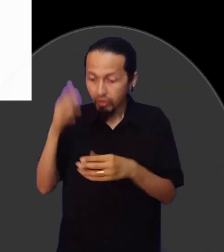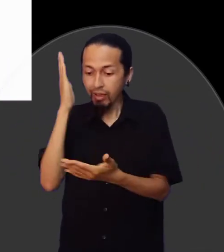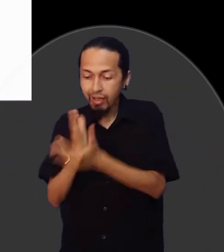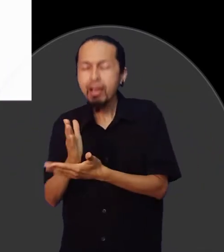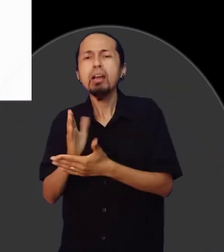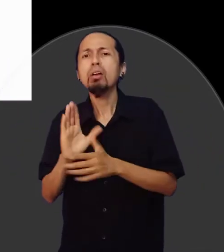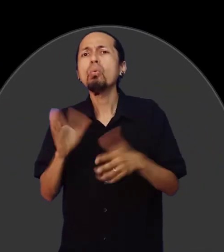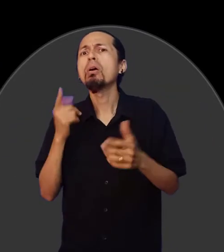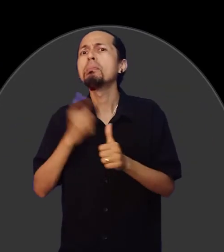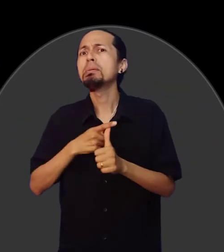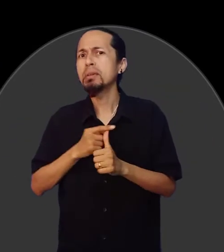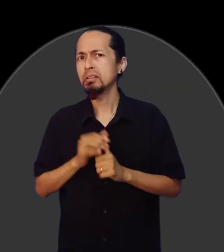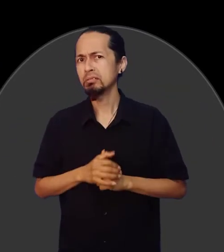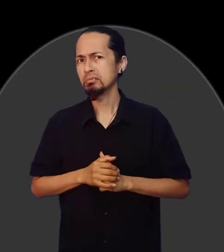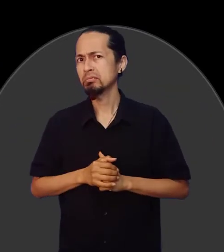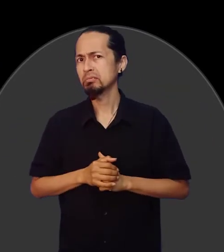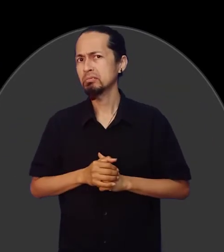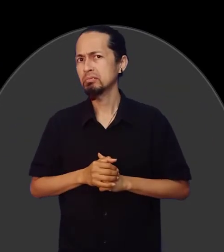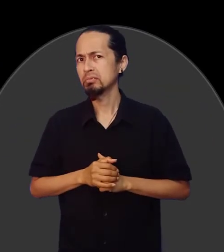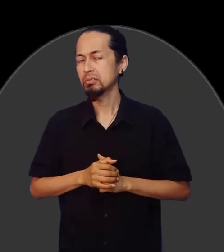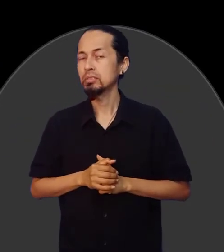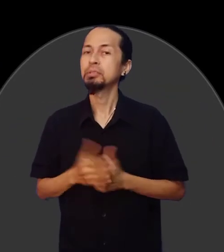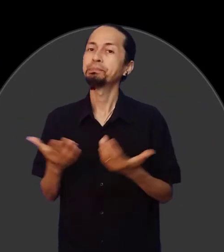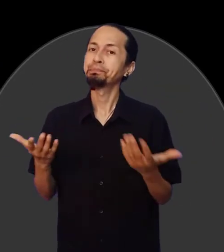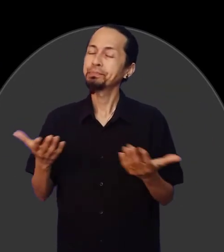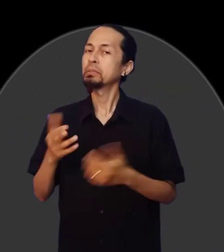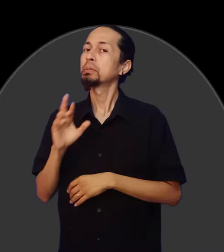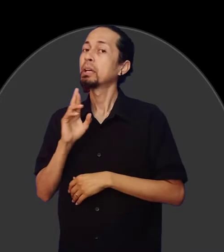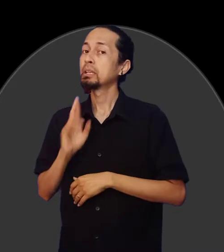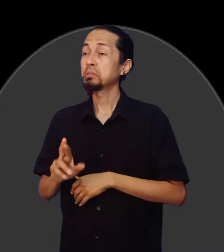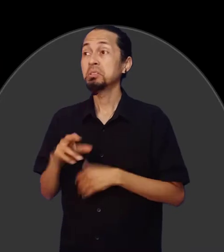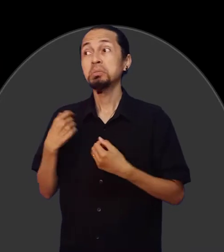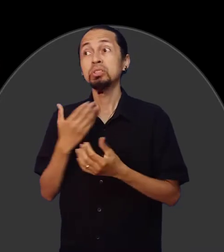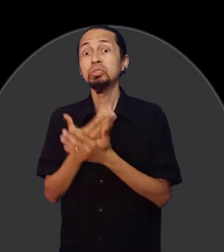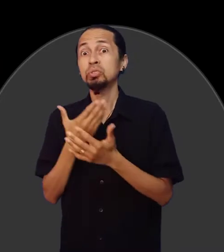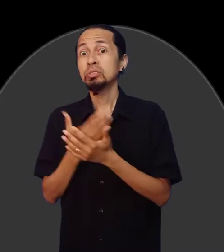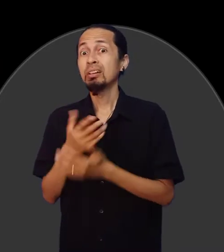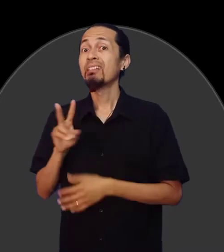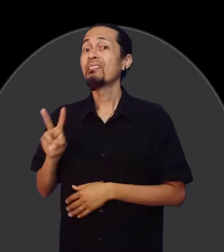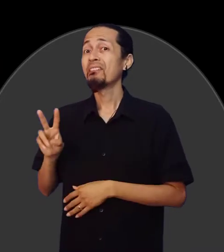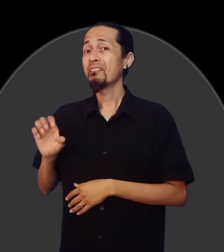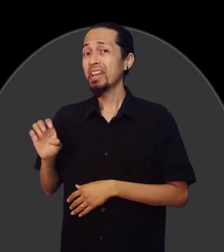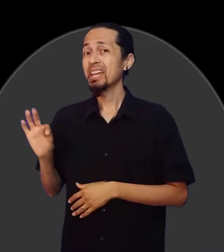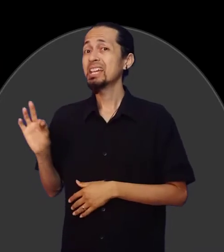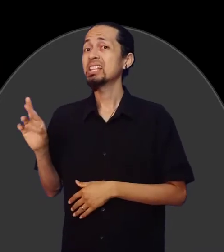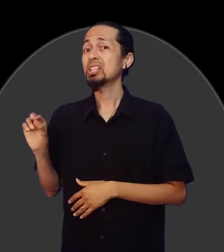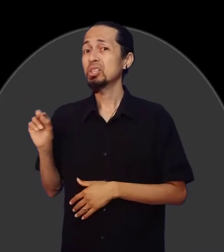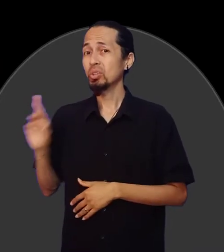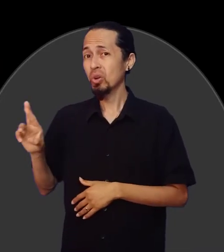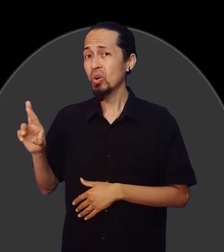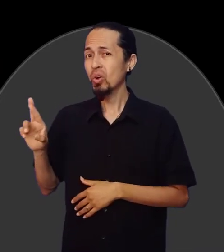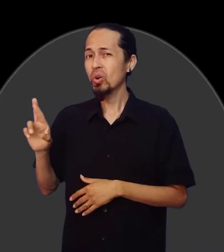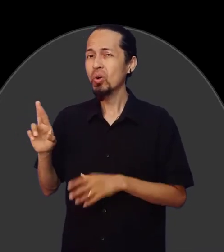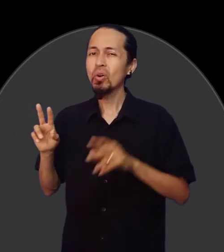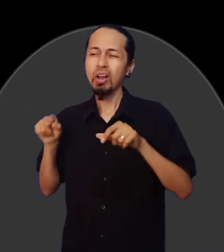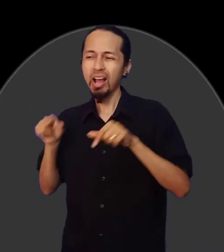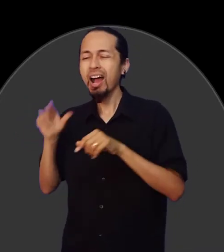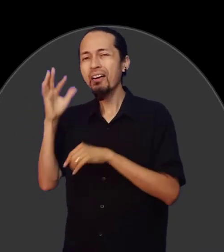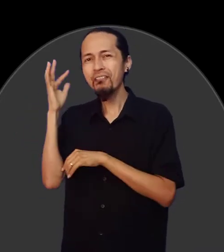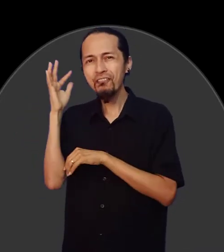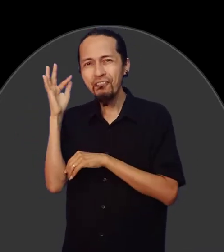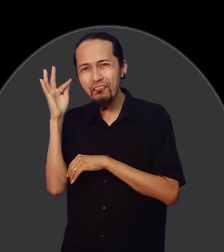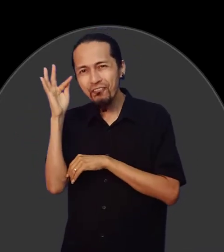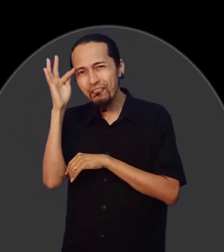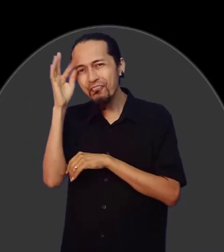C? Para responder as 2 perguntas, teremos que estudar vetorialmente a decomposição de força que está envolvida na